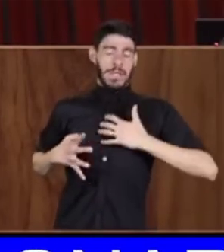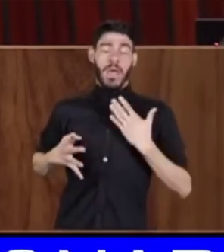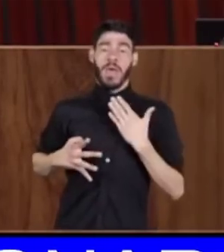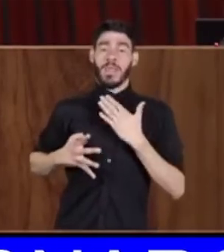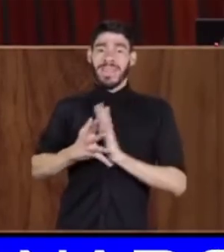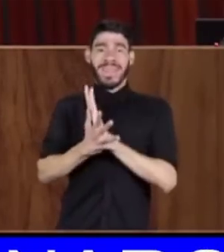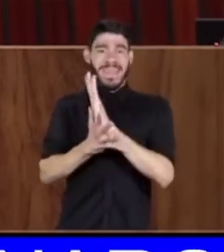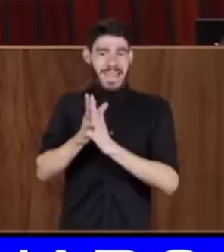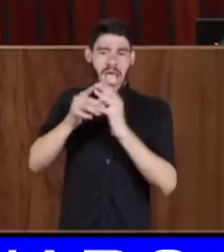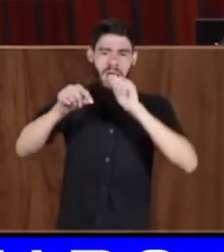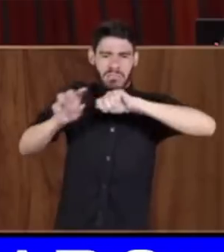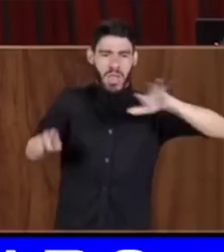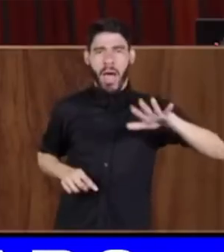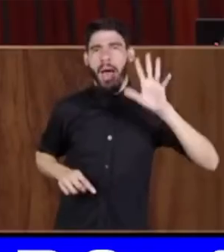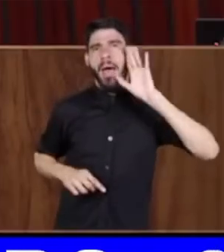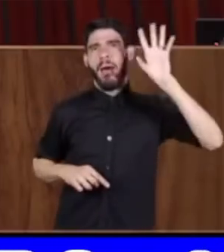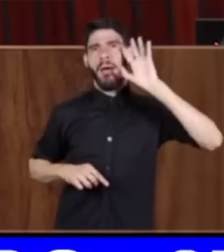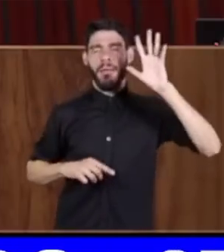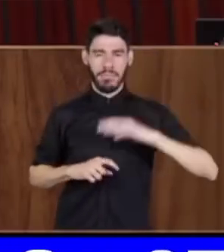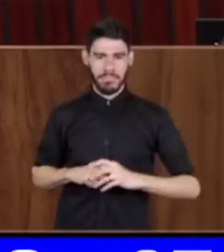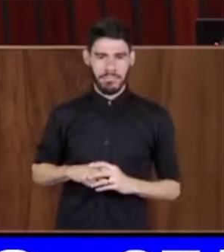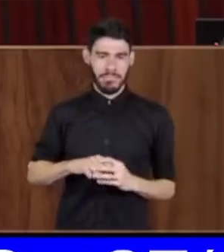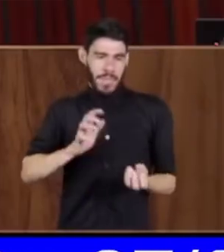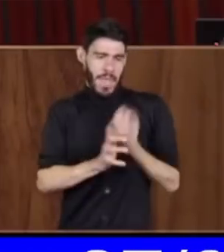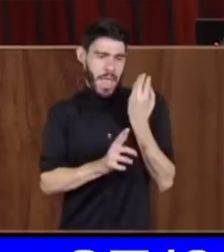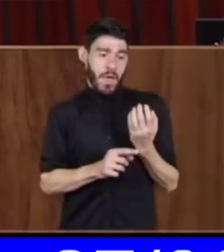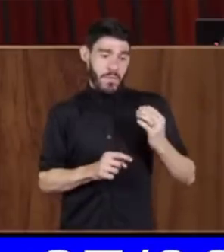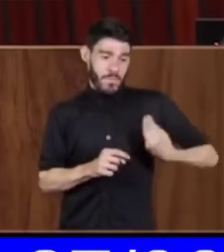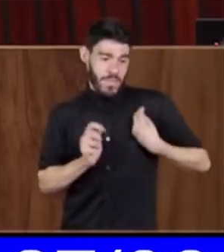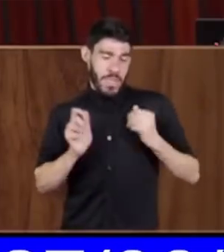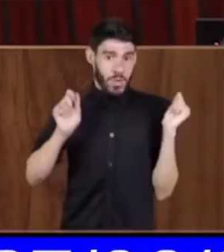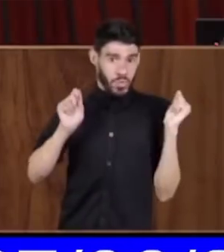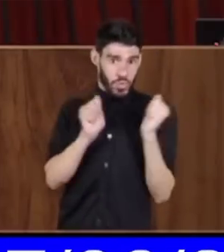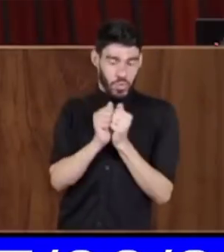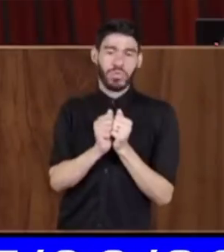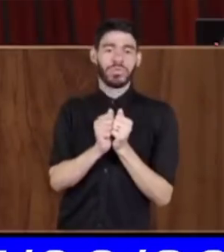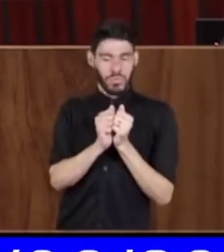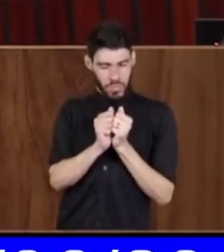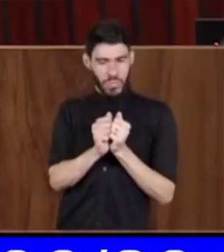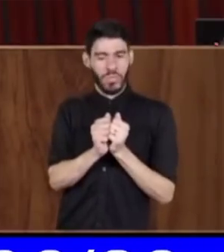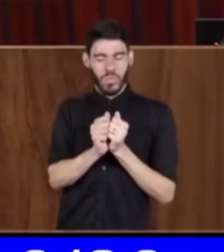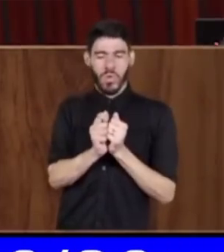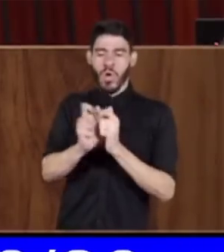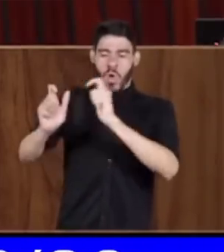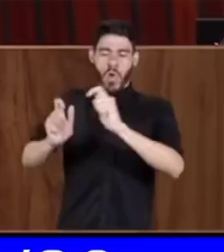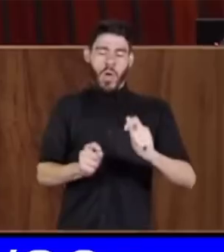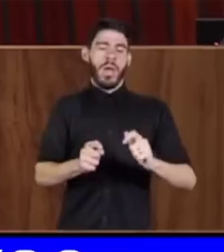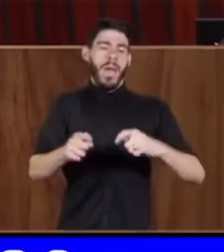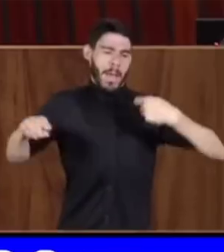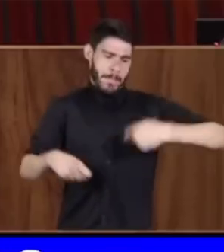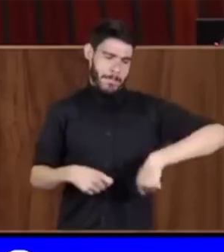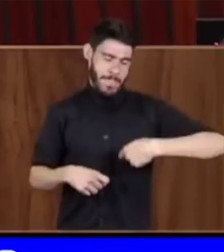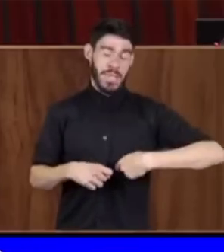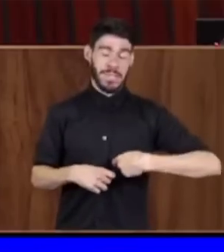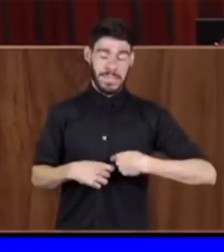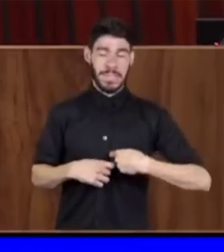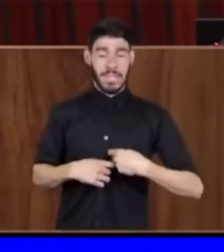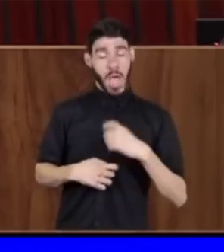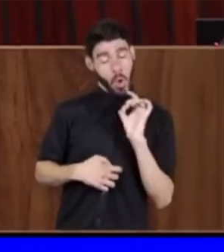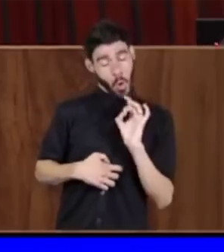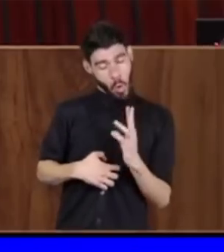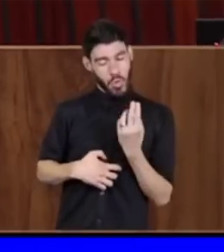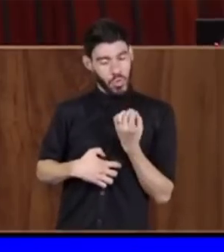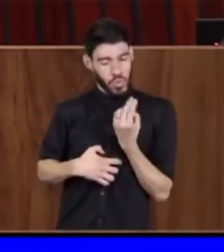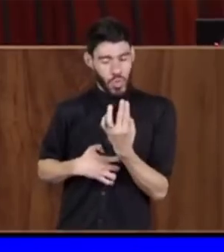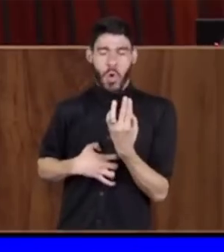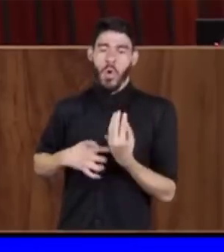na polarização imaginária, criando vida coletiva onde ela tenderia a inexistir, ou a existir somente